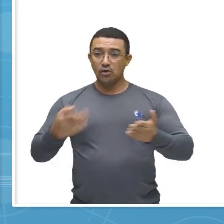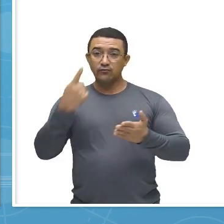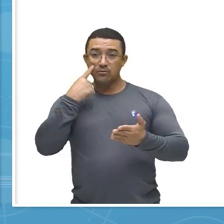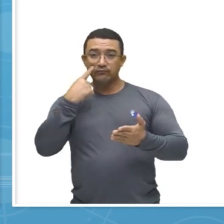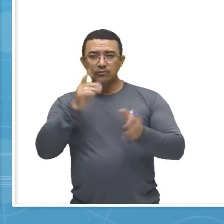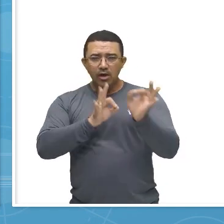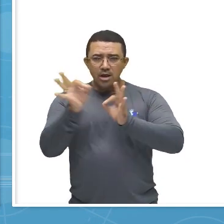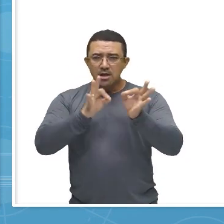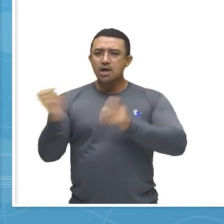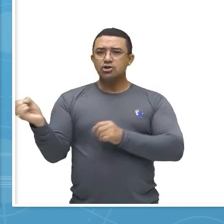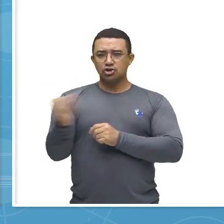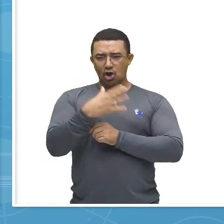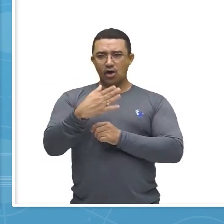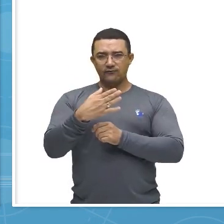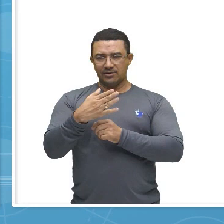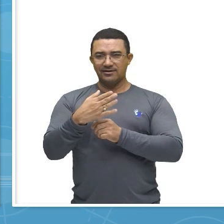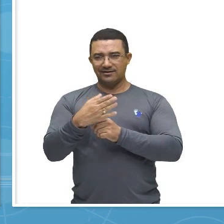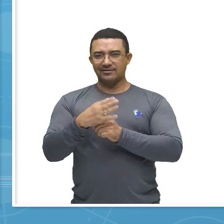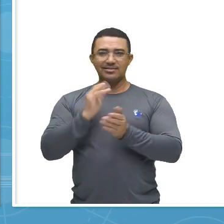narrativa na nossa DLI.